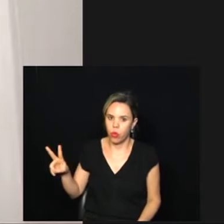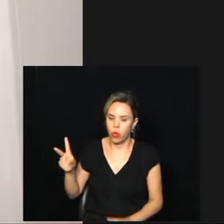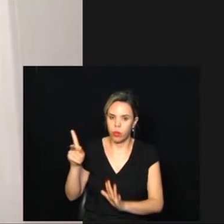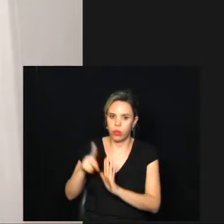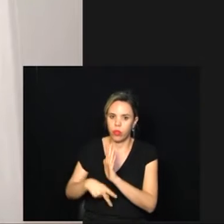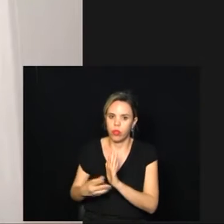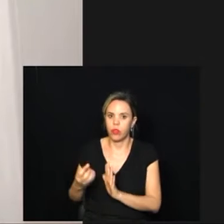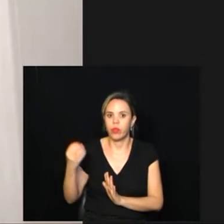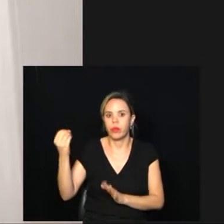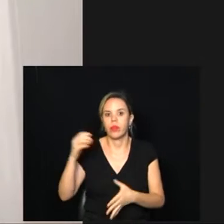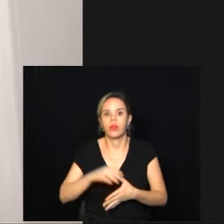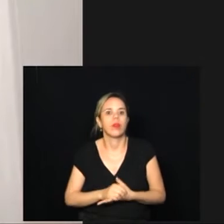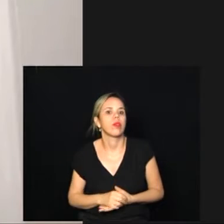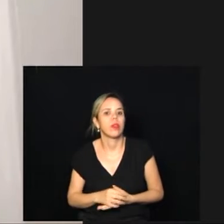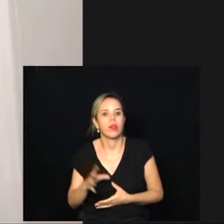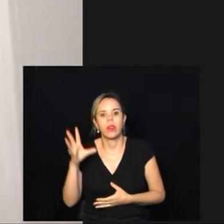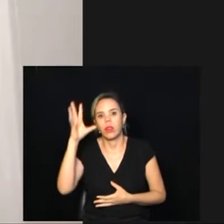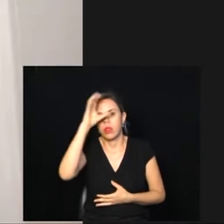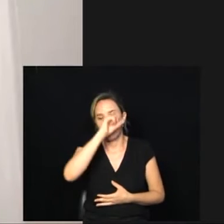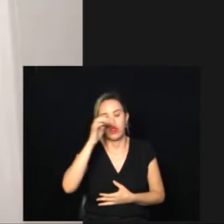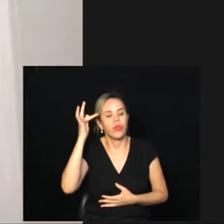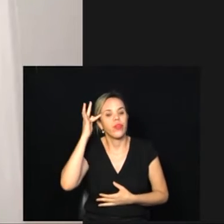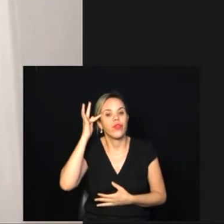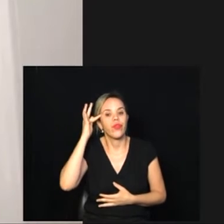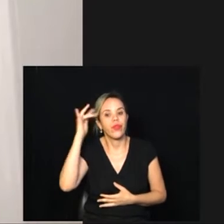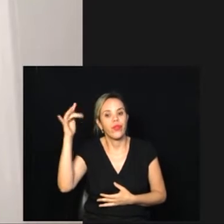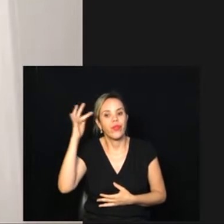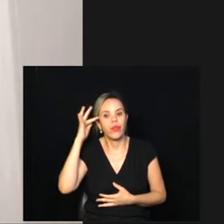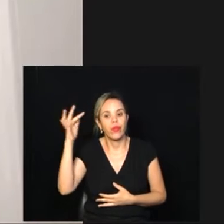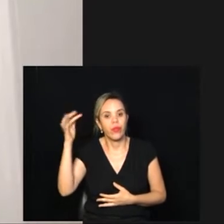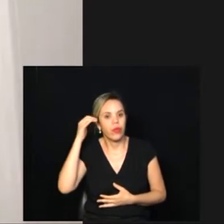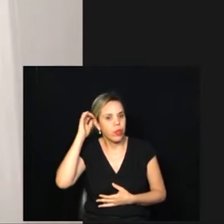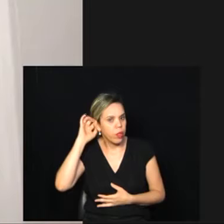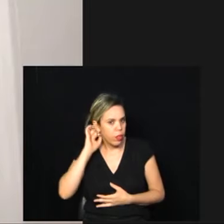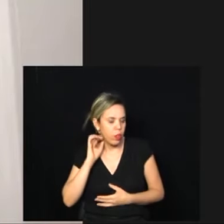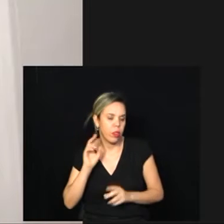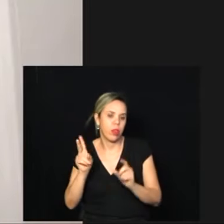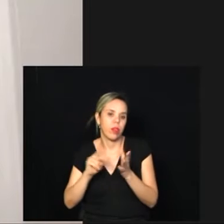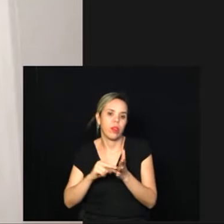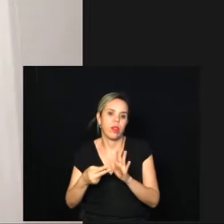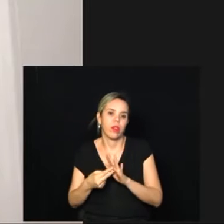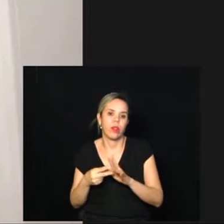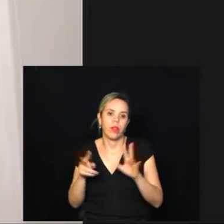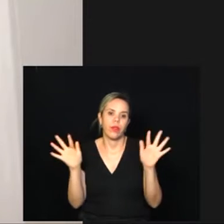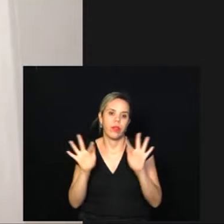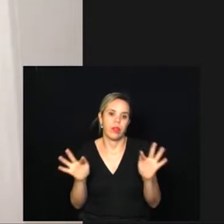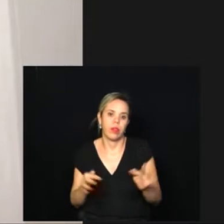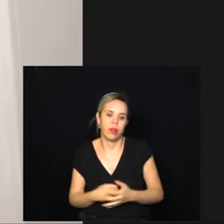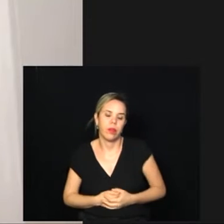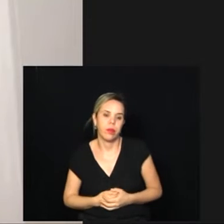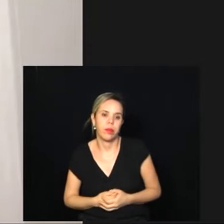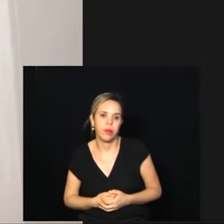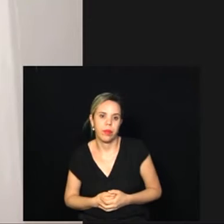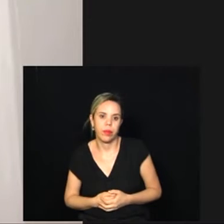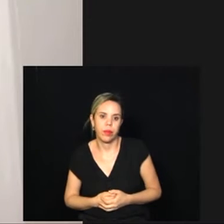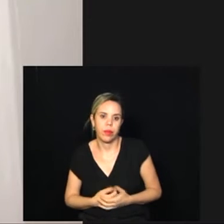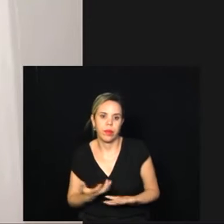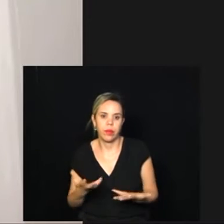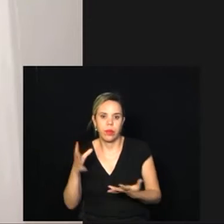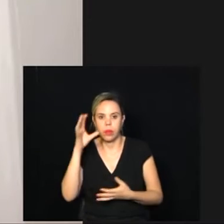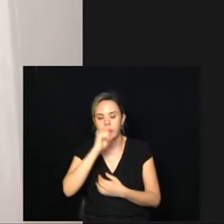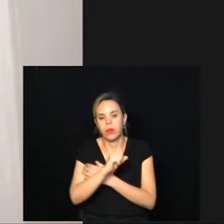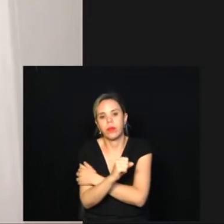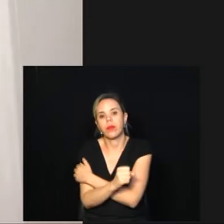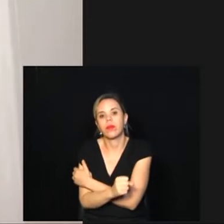as viagens, e eu aprendi filosofias, eu fui buscar sobre o que era felicidade, né, eu queria aprender.